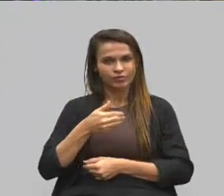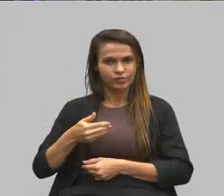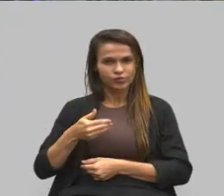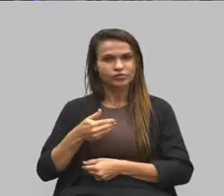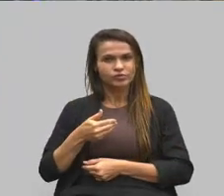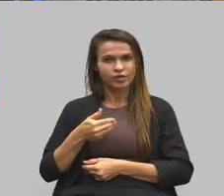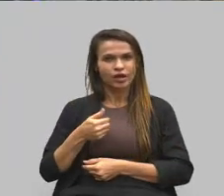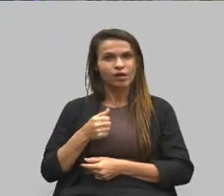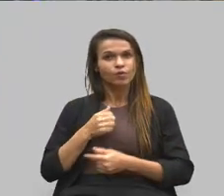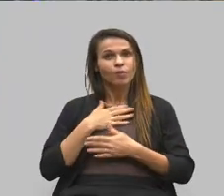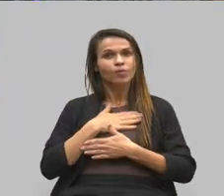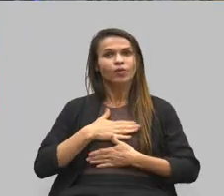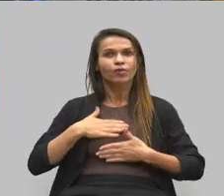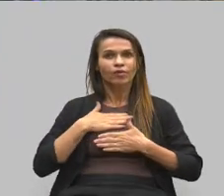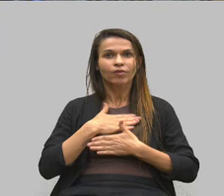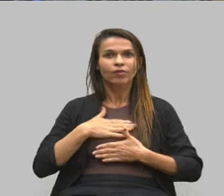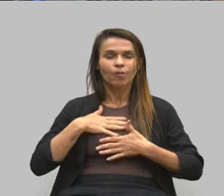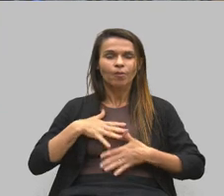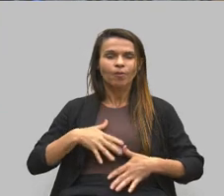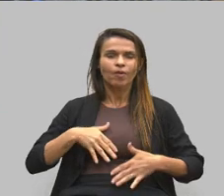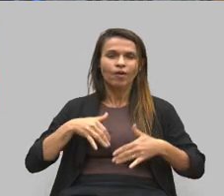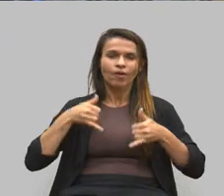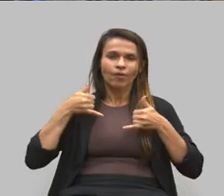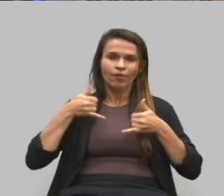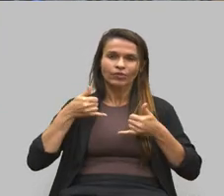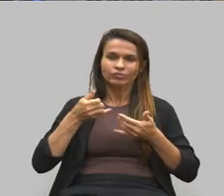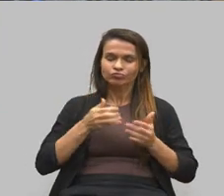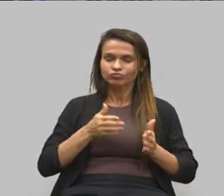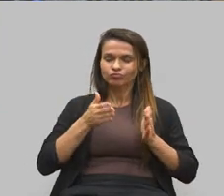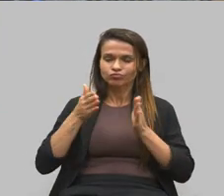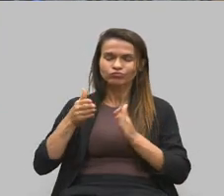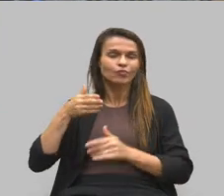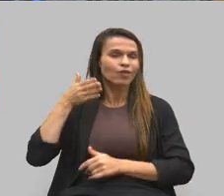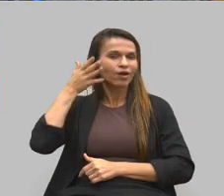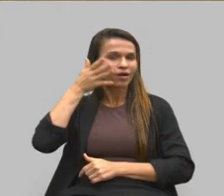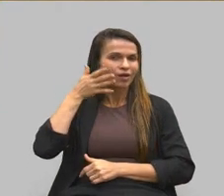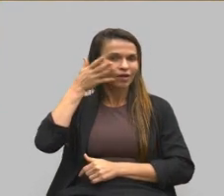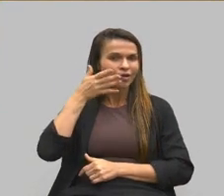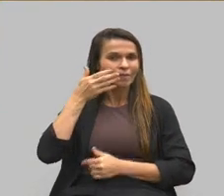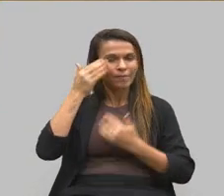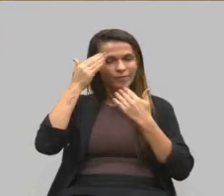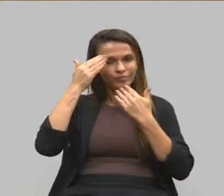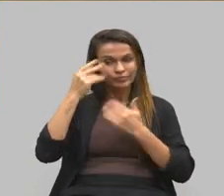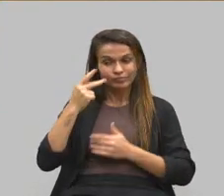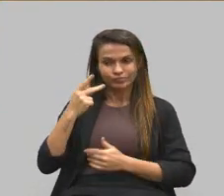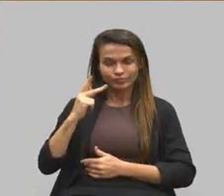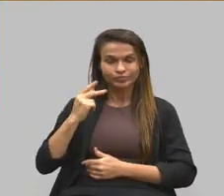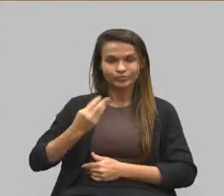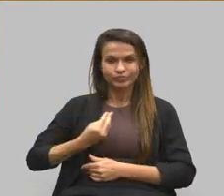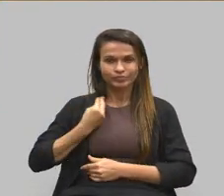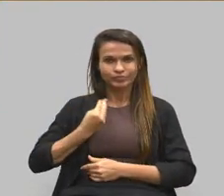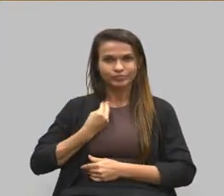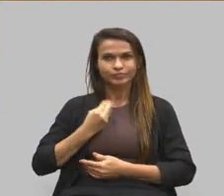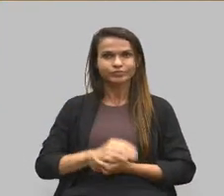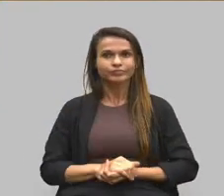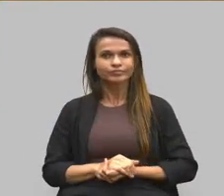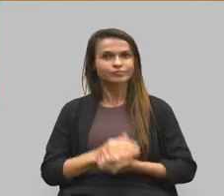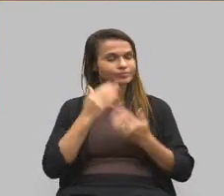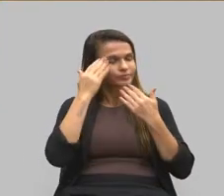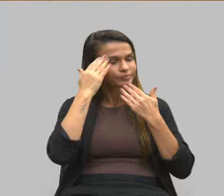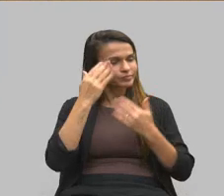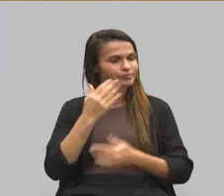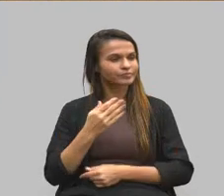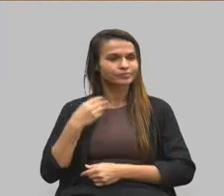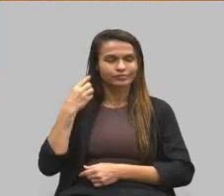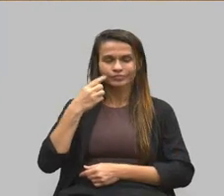muita satisfação e uma honra que eu passo a palavra para você obrigado pela sua presença Obrigada Deputado Boa